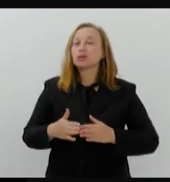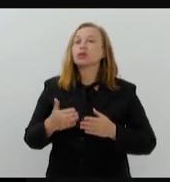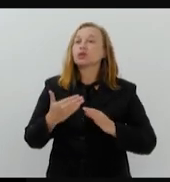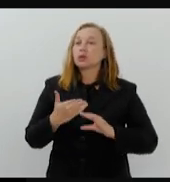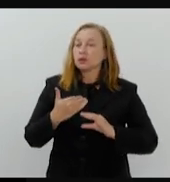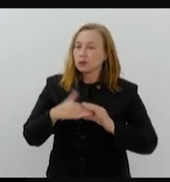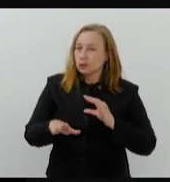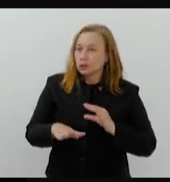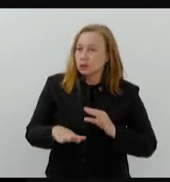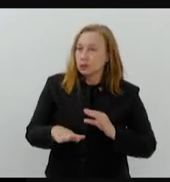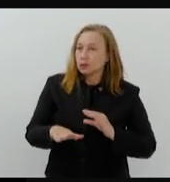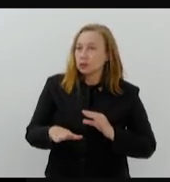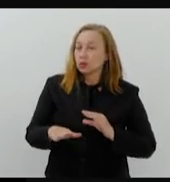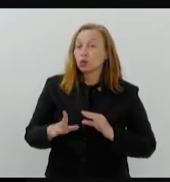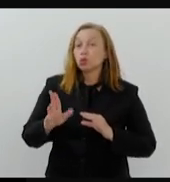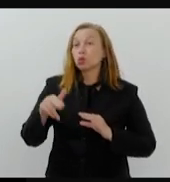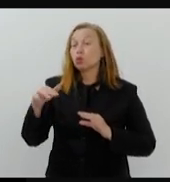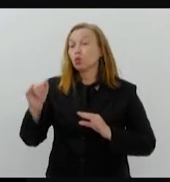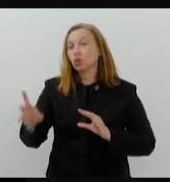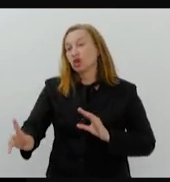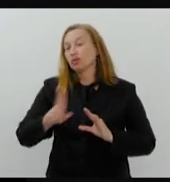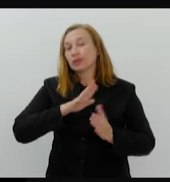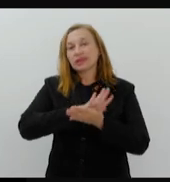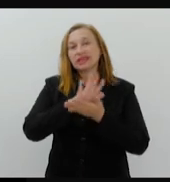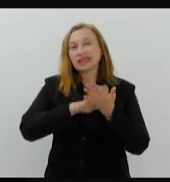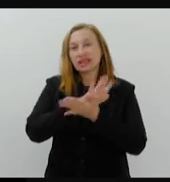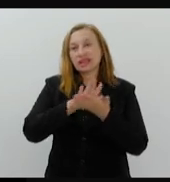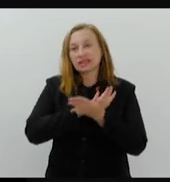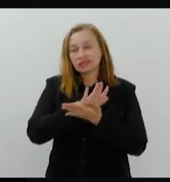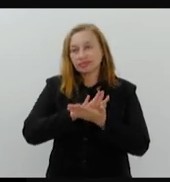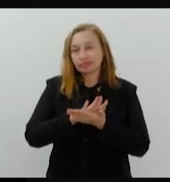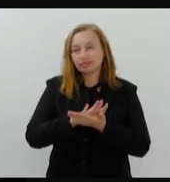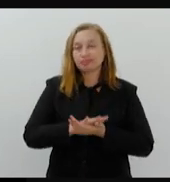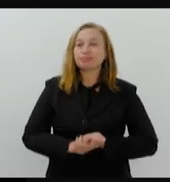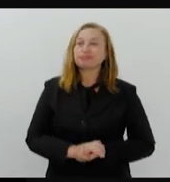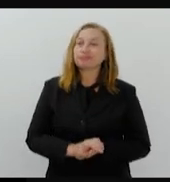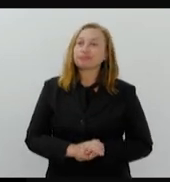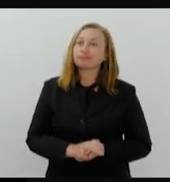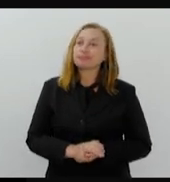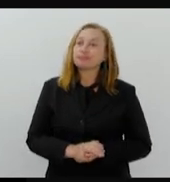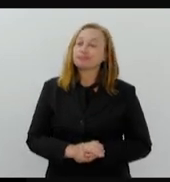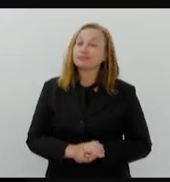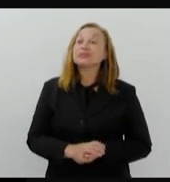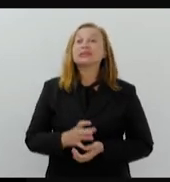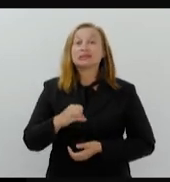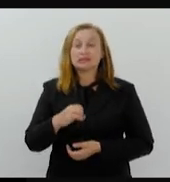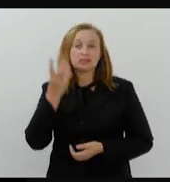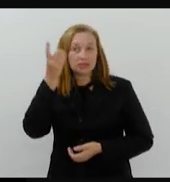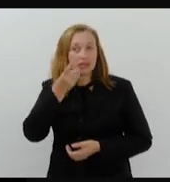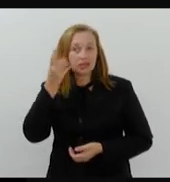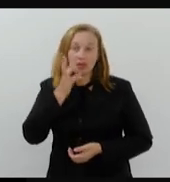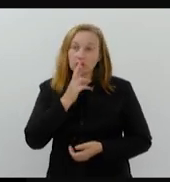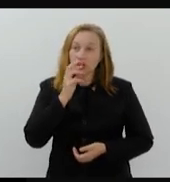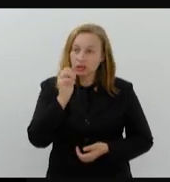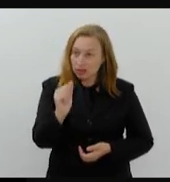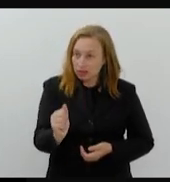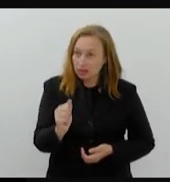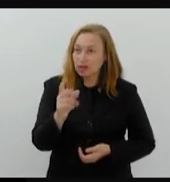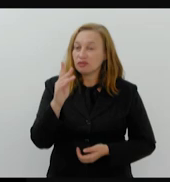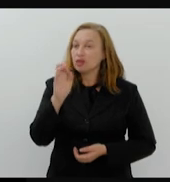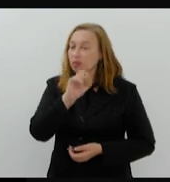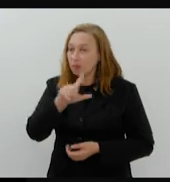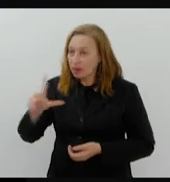informação que nunca me foi respondido. Aliás, se ainda os deputados Rodrigo Amorim e Felipe